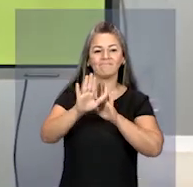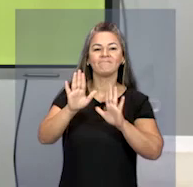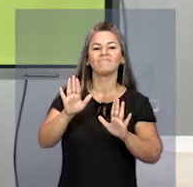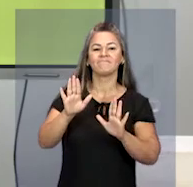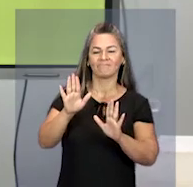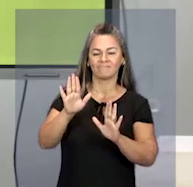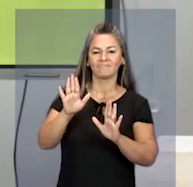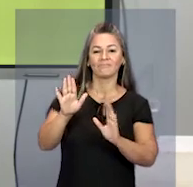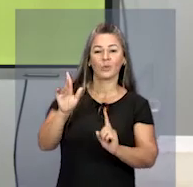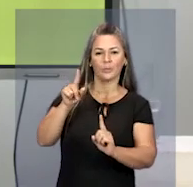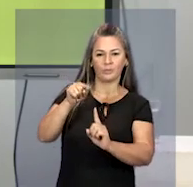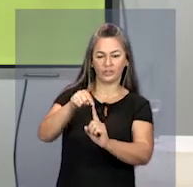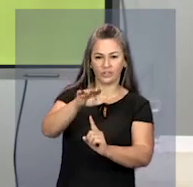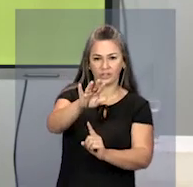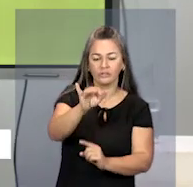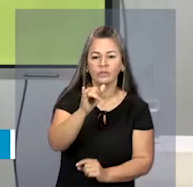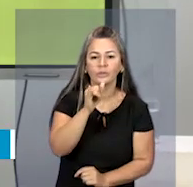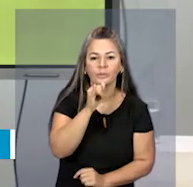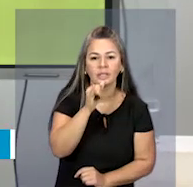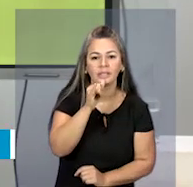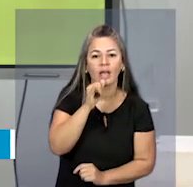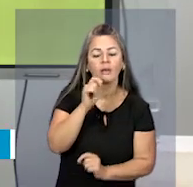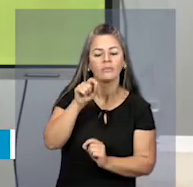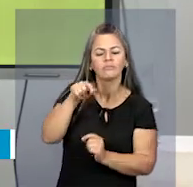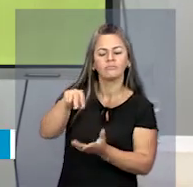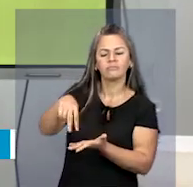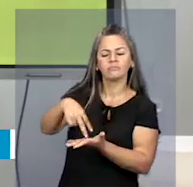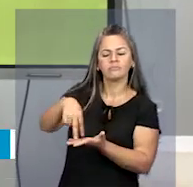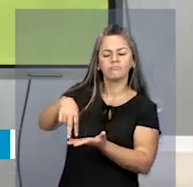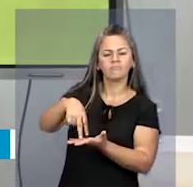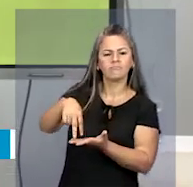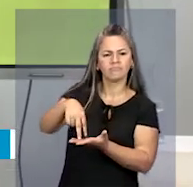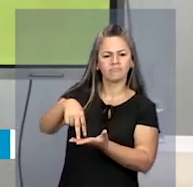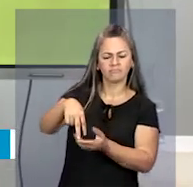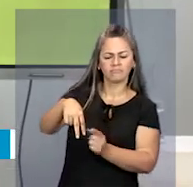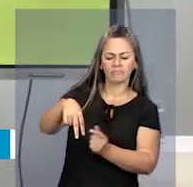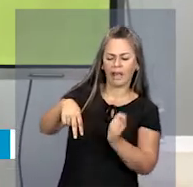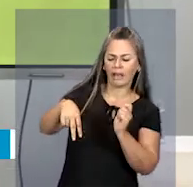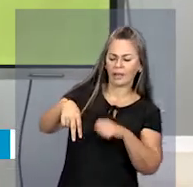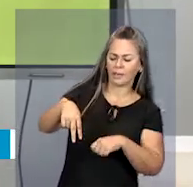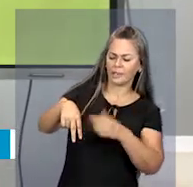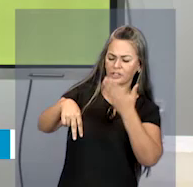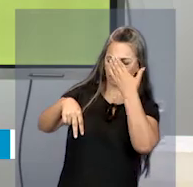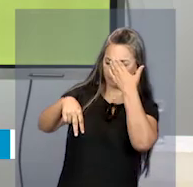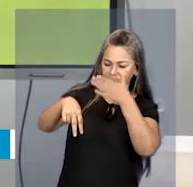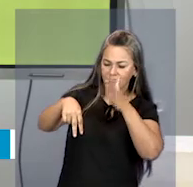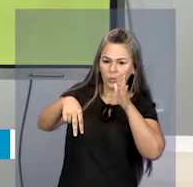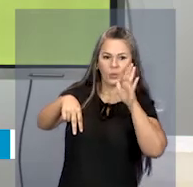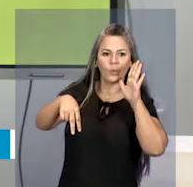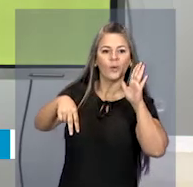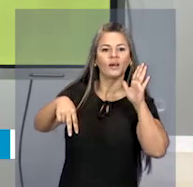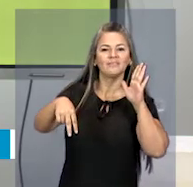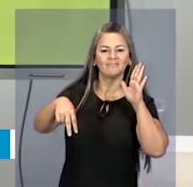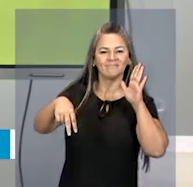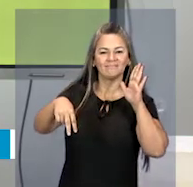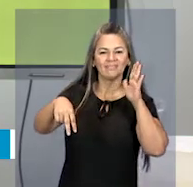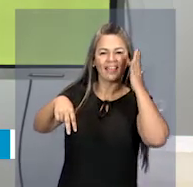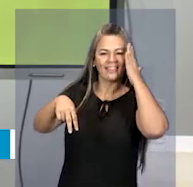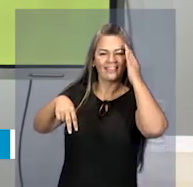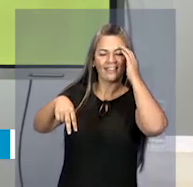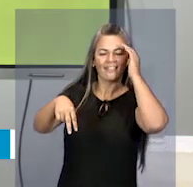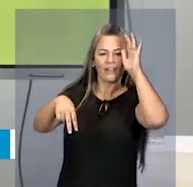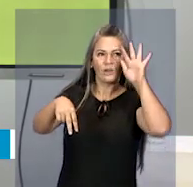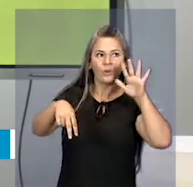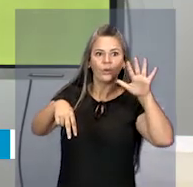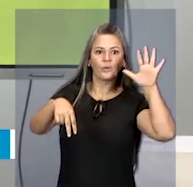a dança, ela pode promover essa abertura do estranho, essa abertura do subjetivo. Como que eu posso externar ideias